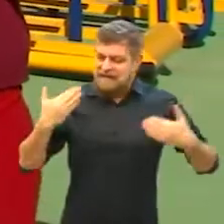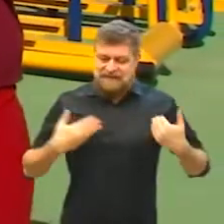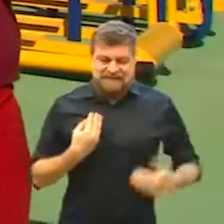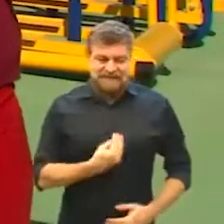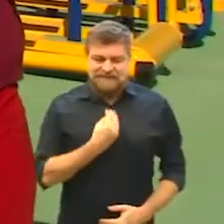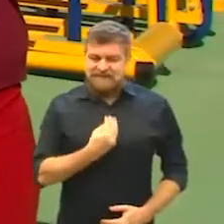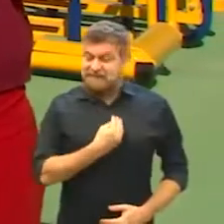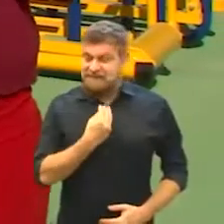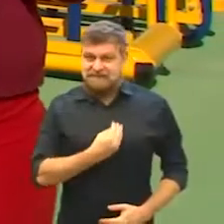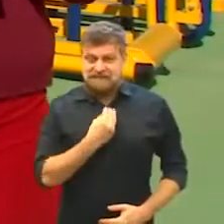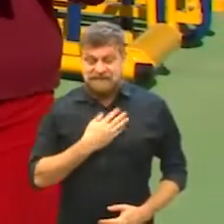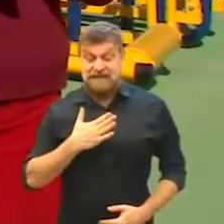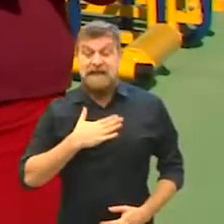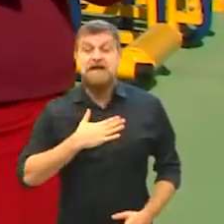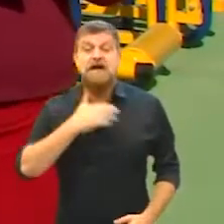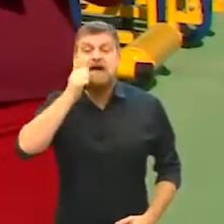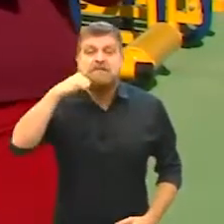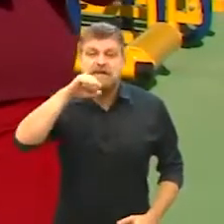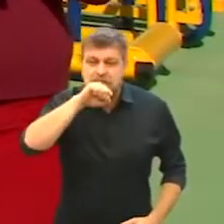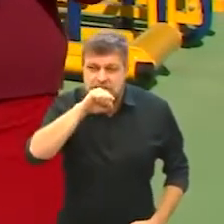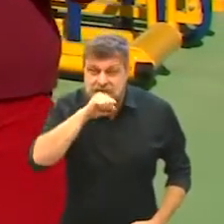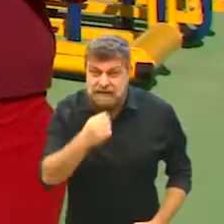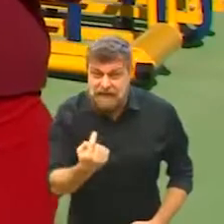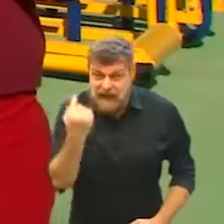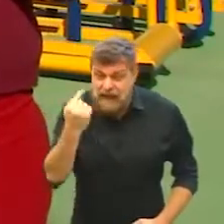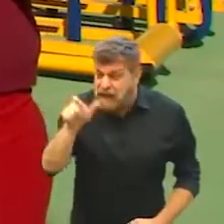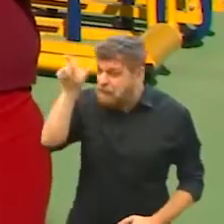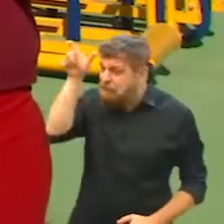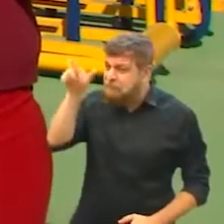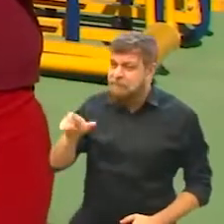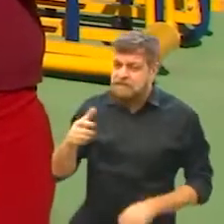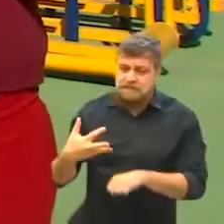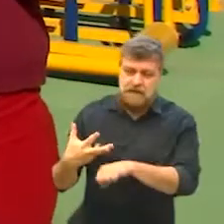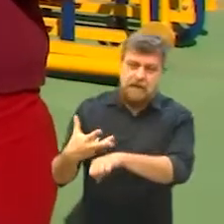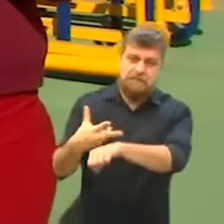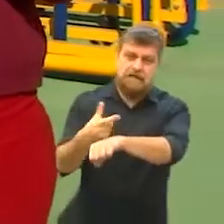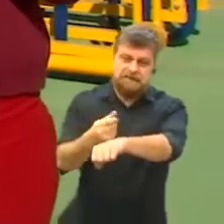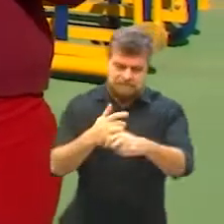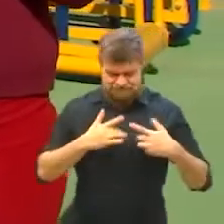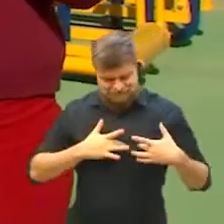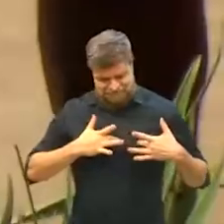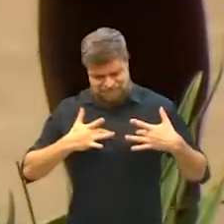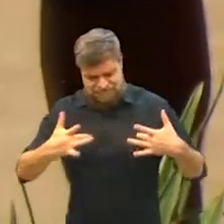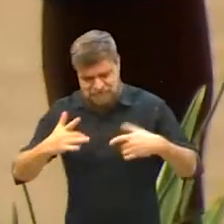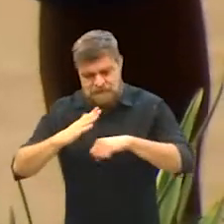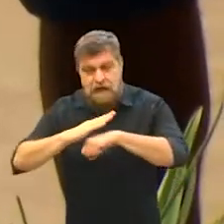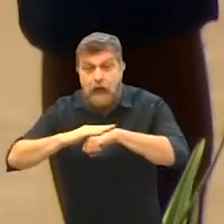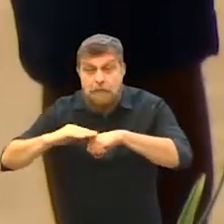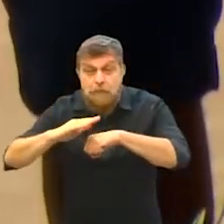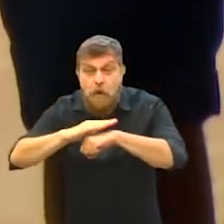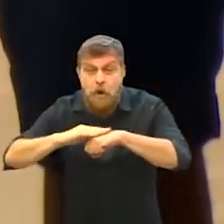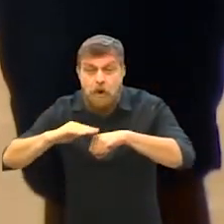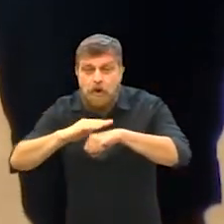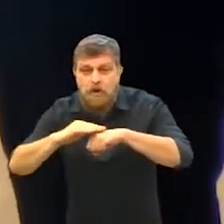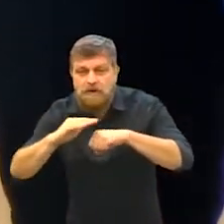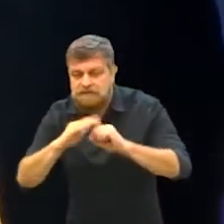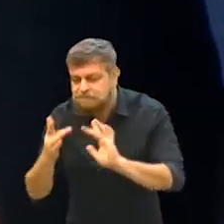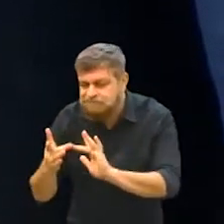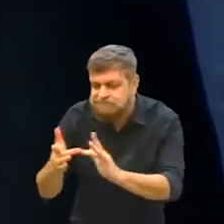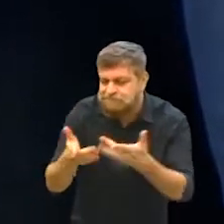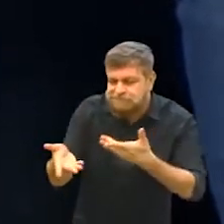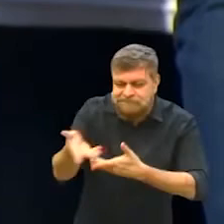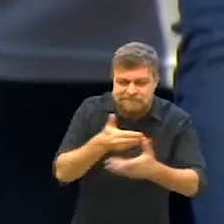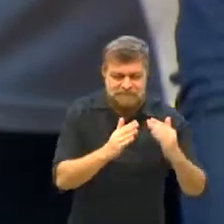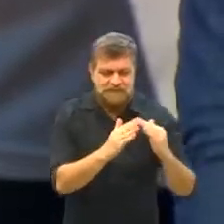alegria da vida dela, porque a minha mãe era uma pessoa tão maravilhosa, tão dedicada, amorosa, carinhosa,